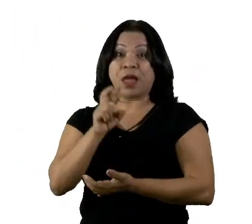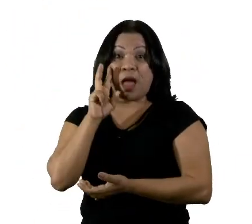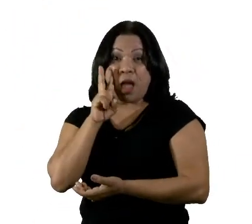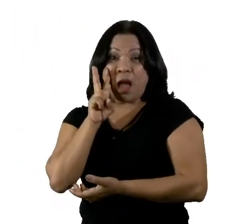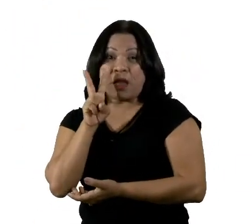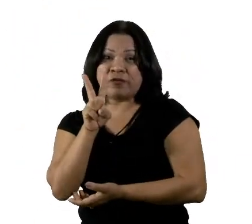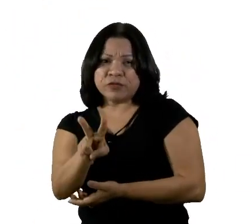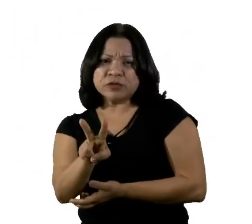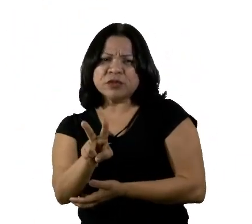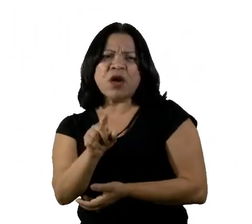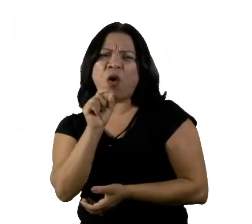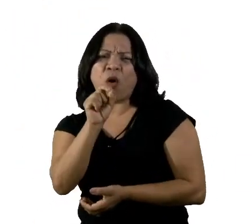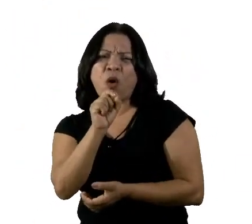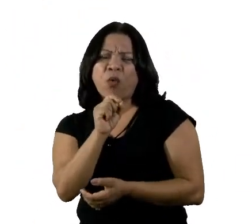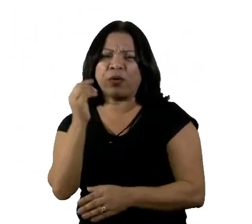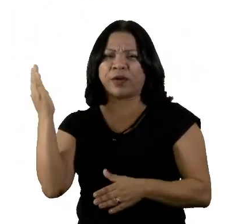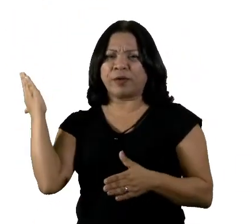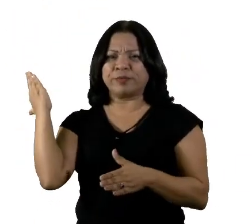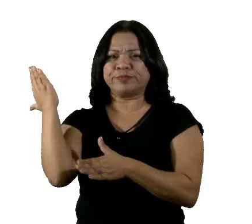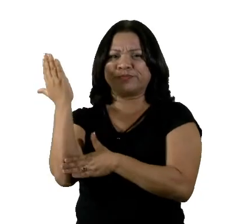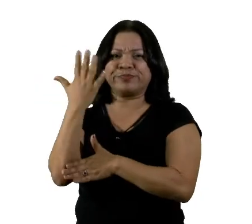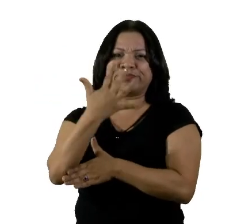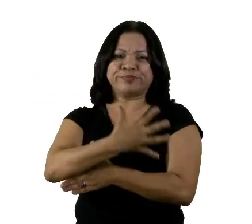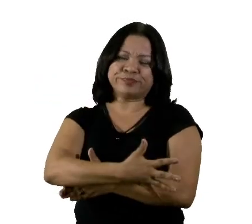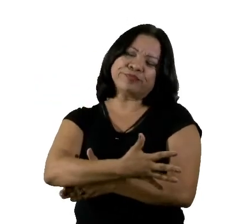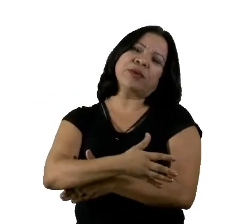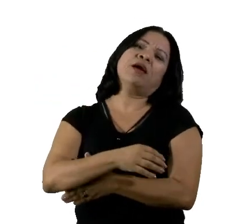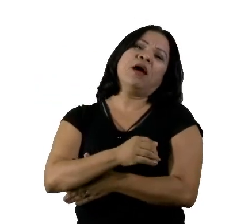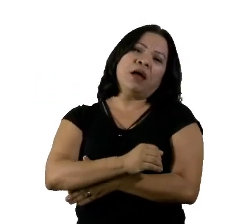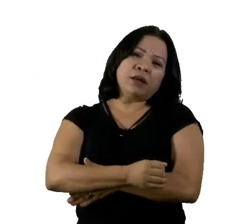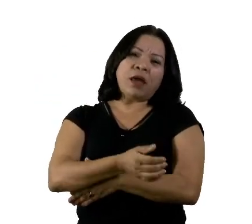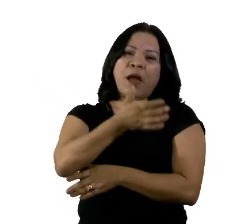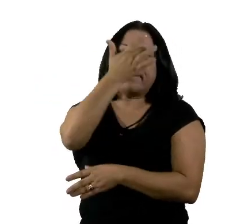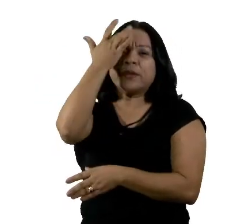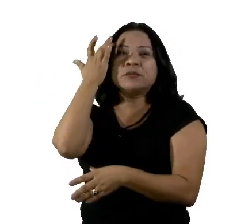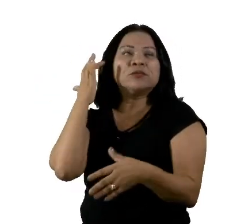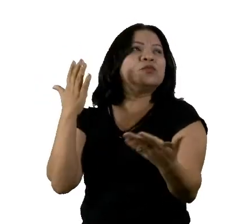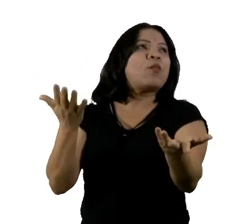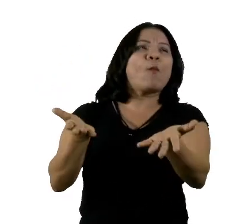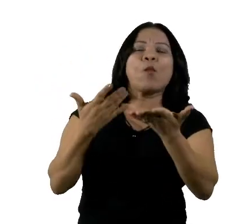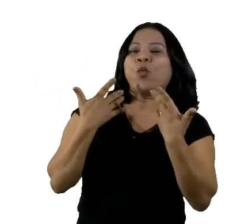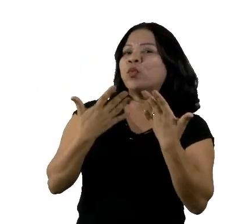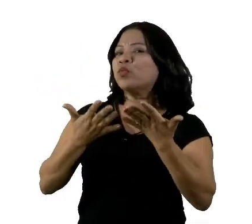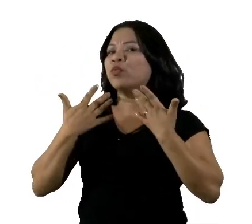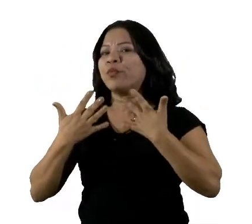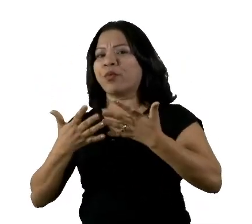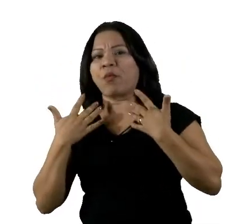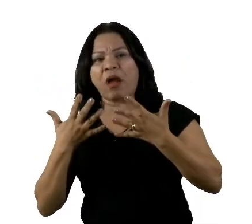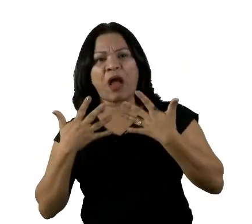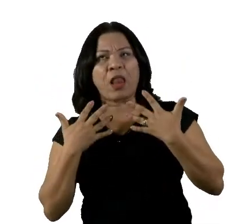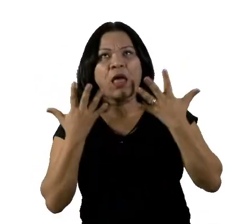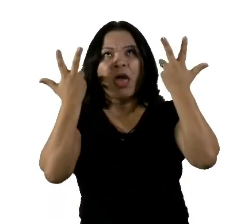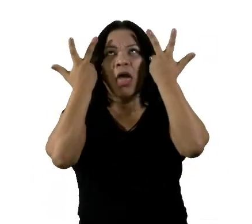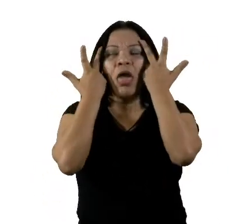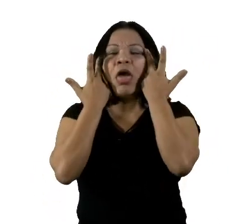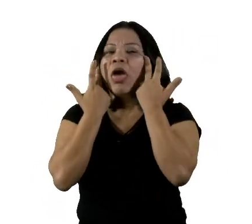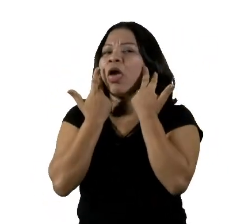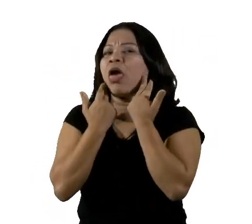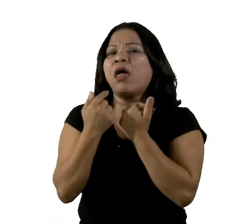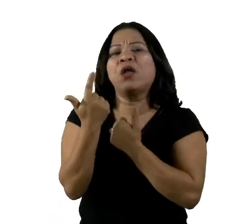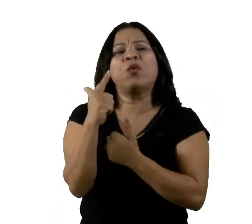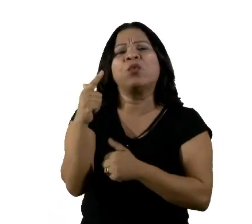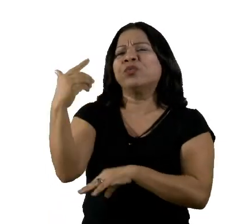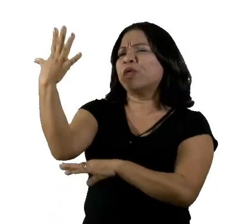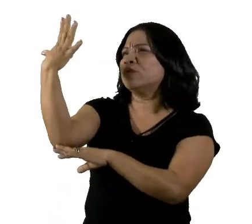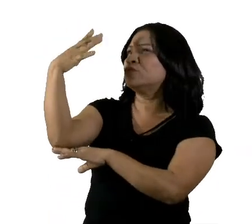o desmatamento. O sujeito está com muito calor, provavelmente vai ficar desidratado, não tem uma sombra, o